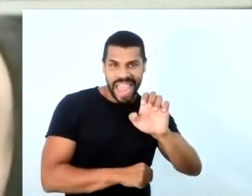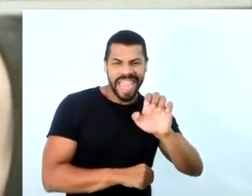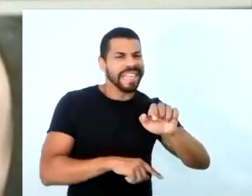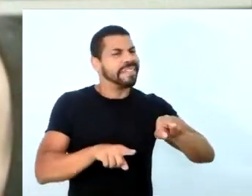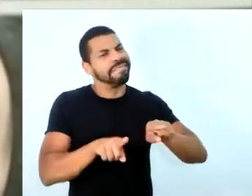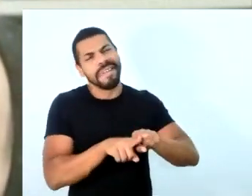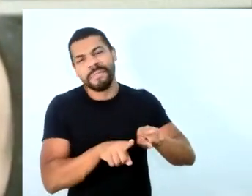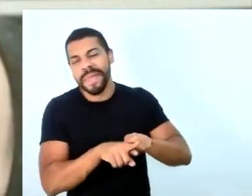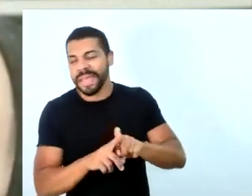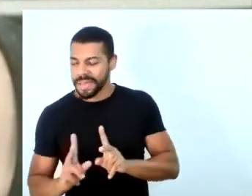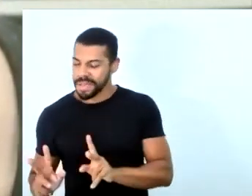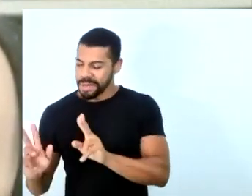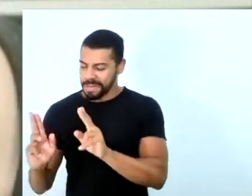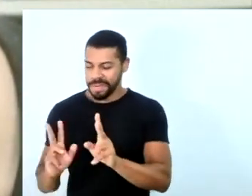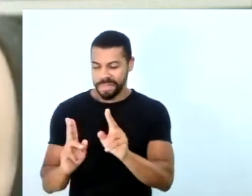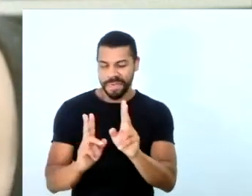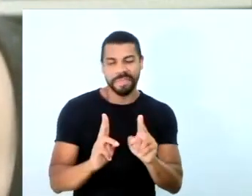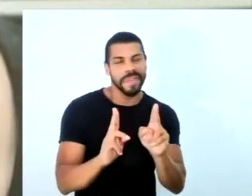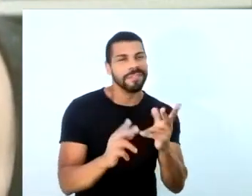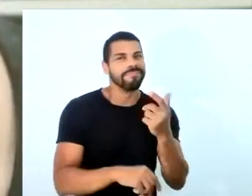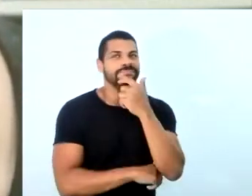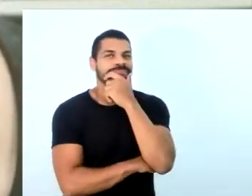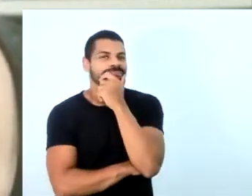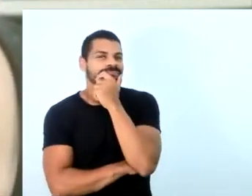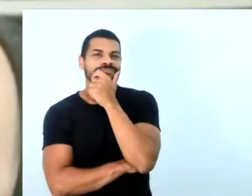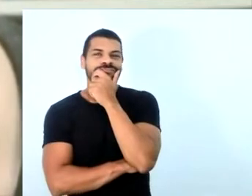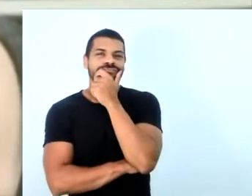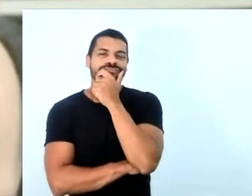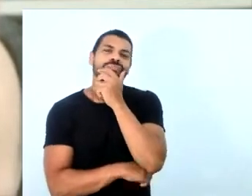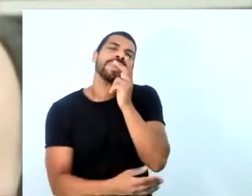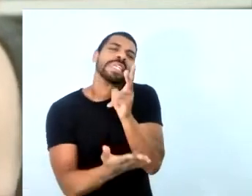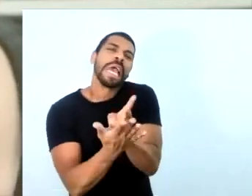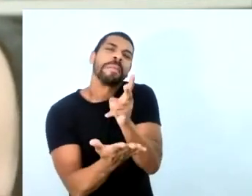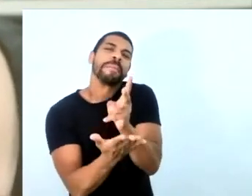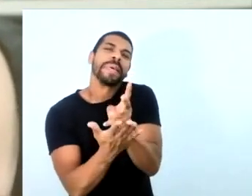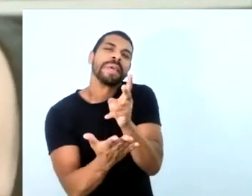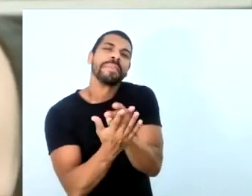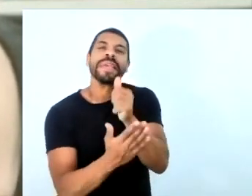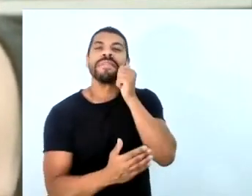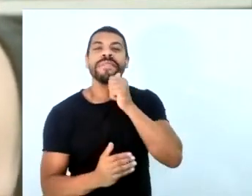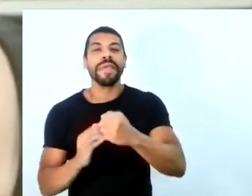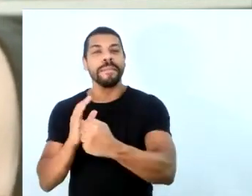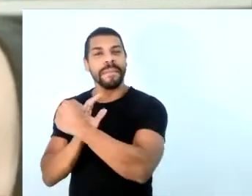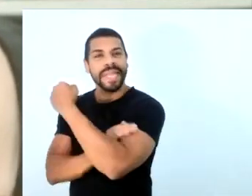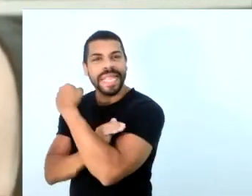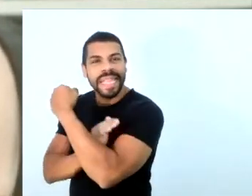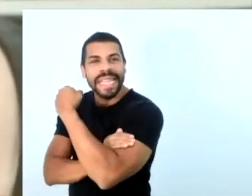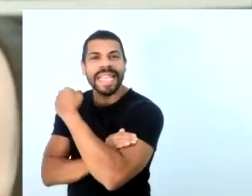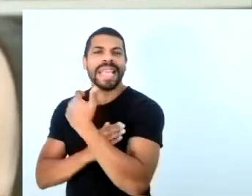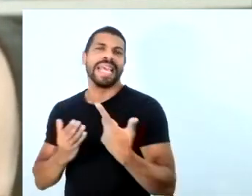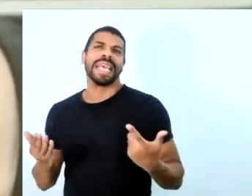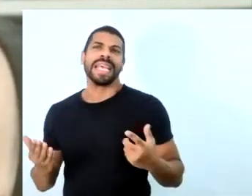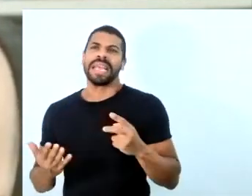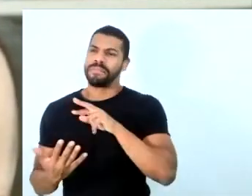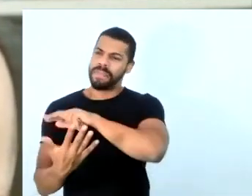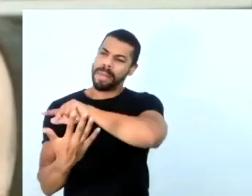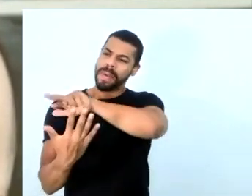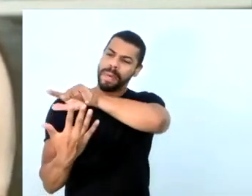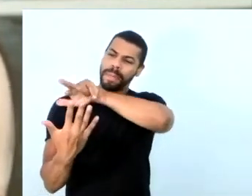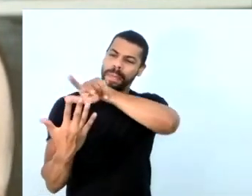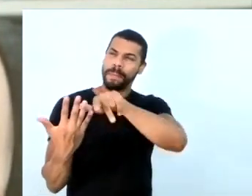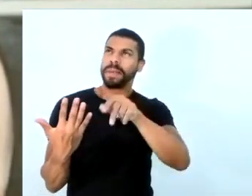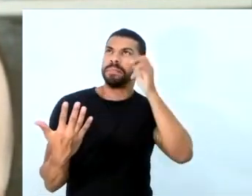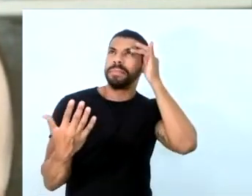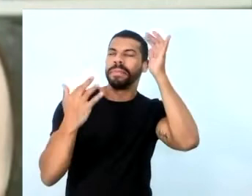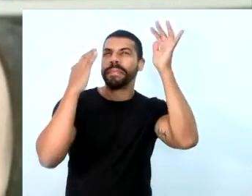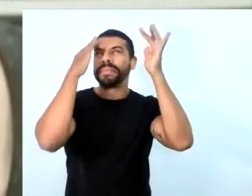a montagem, assim, para mim, sempre me pareceu um arquétipo do feminino, porque é um pouco disso de você ser multitarefa, de você pensar em